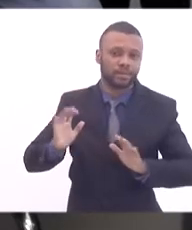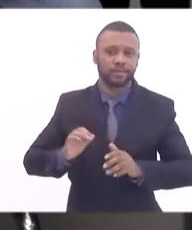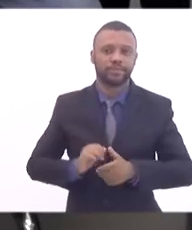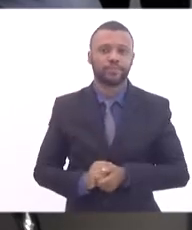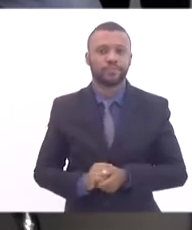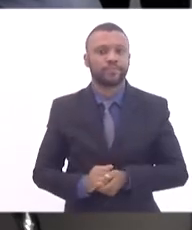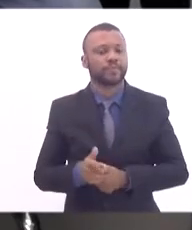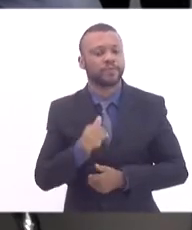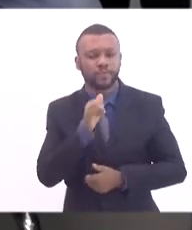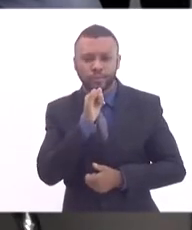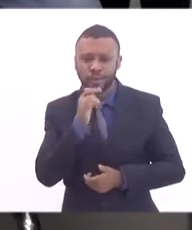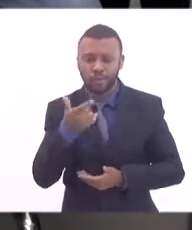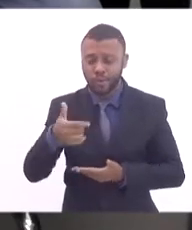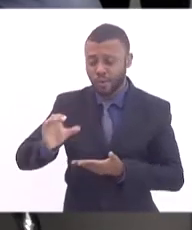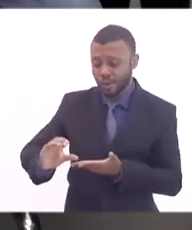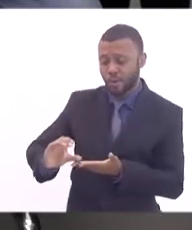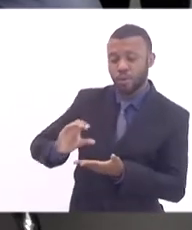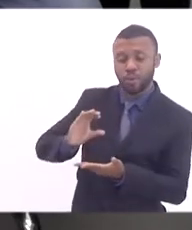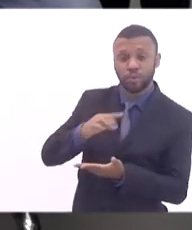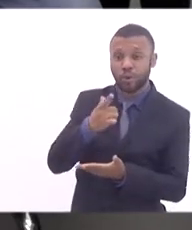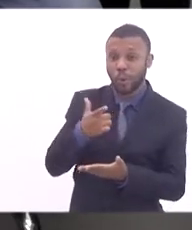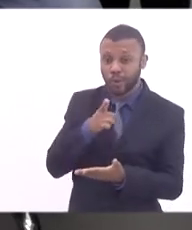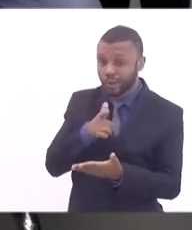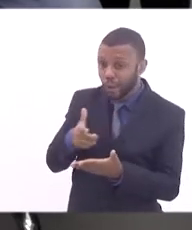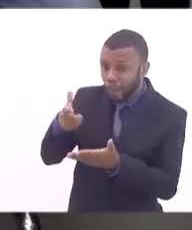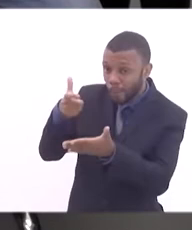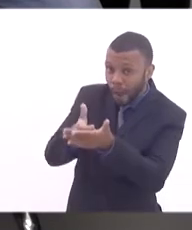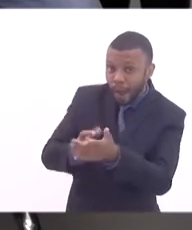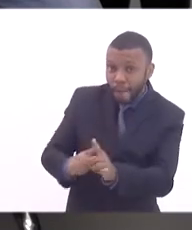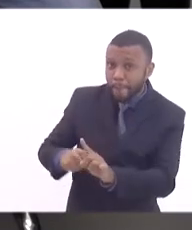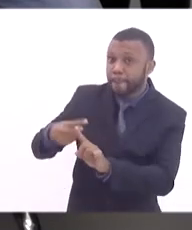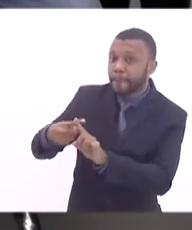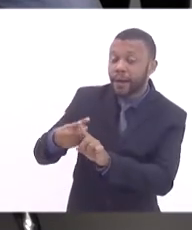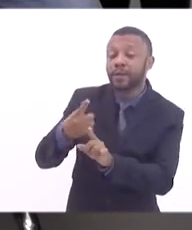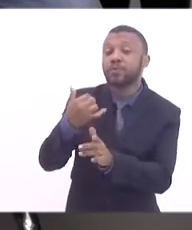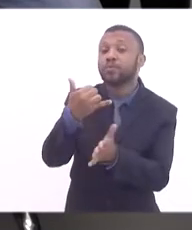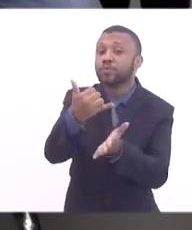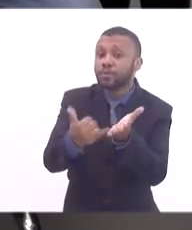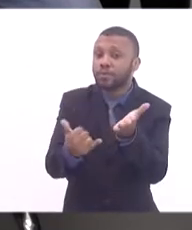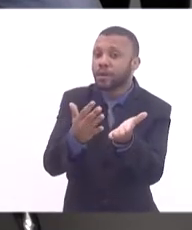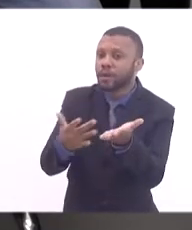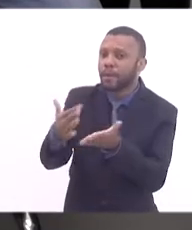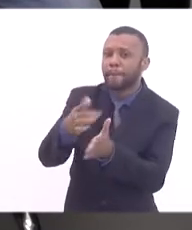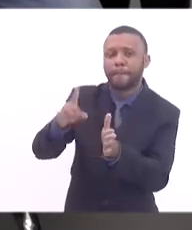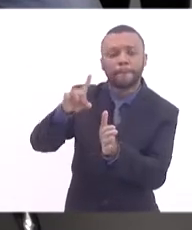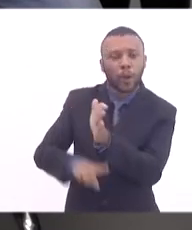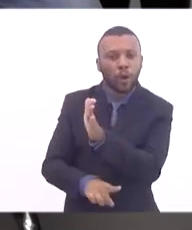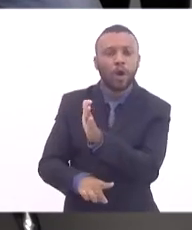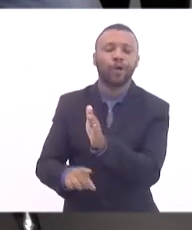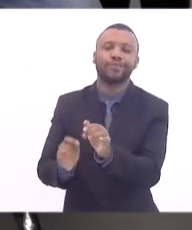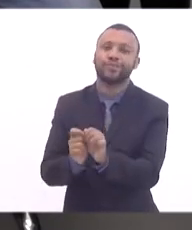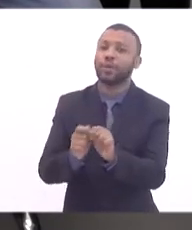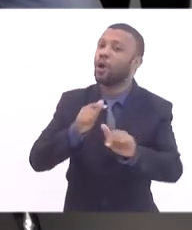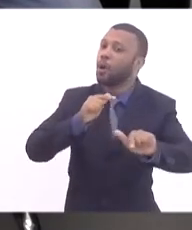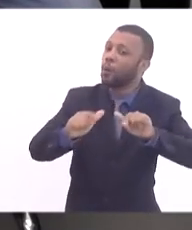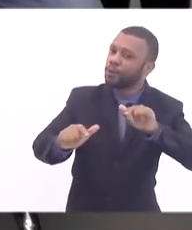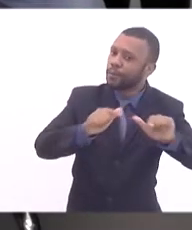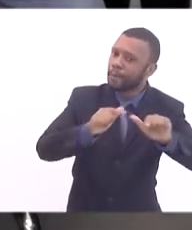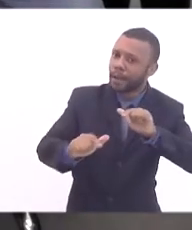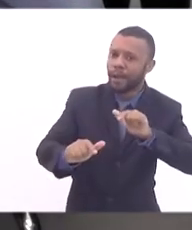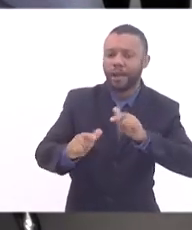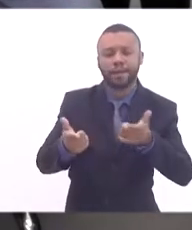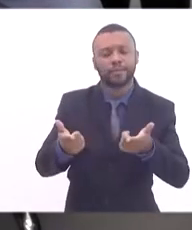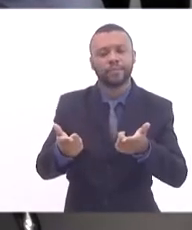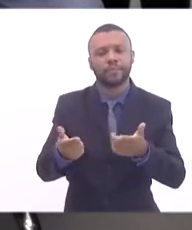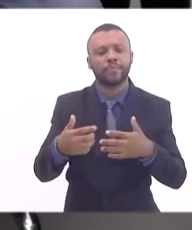recurso da compra como obviamente os impostos e os empregos né então é E por que